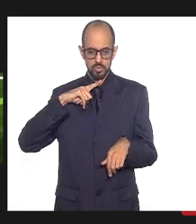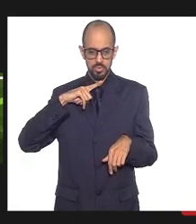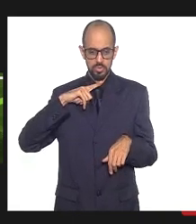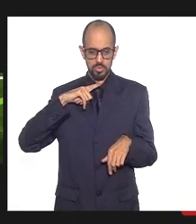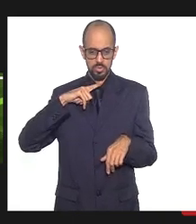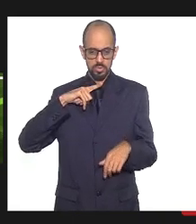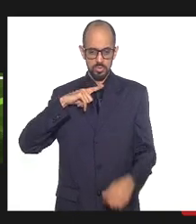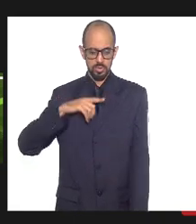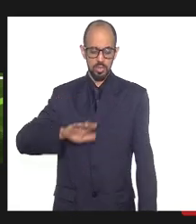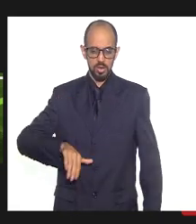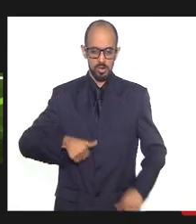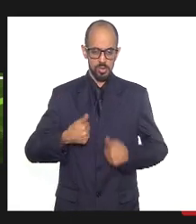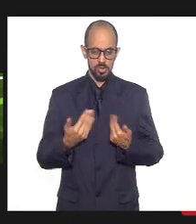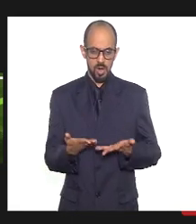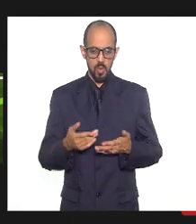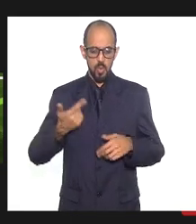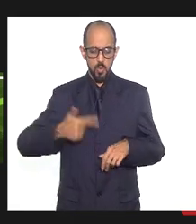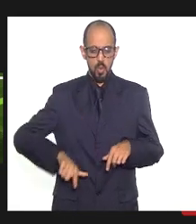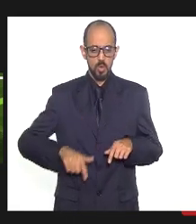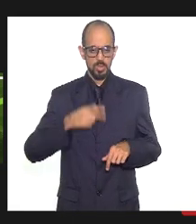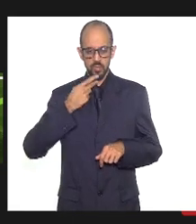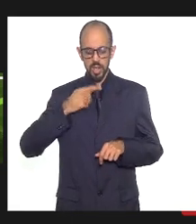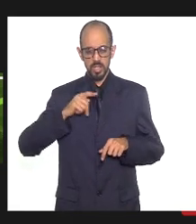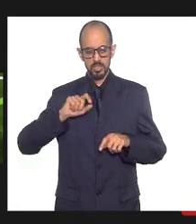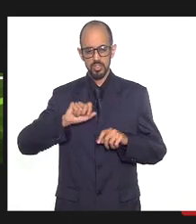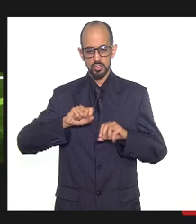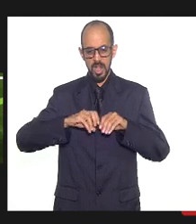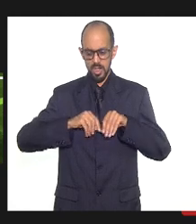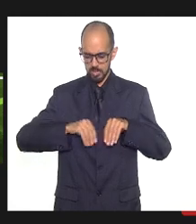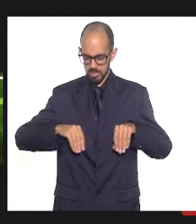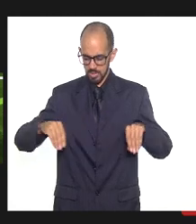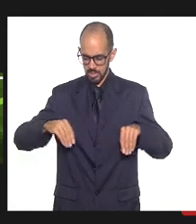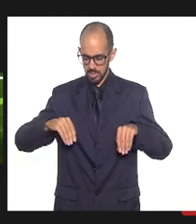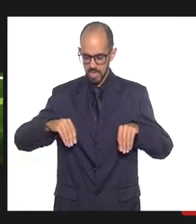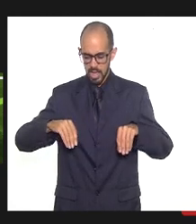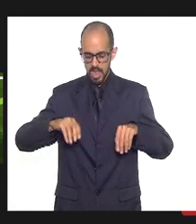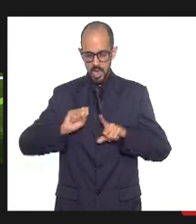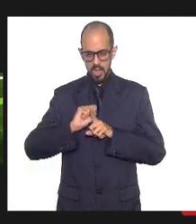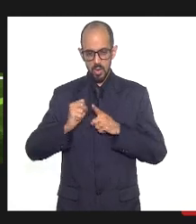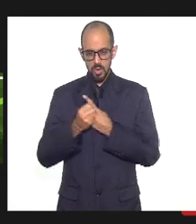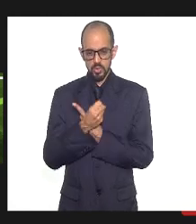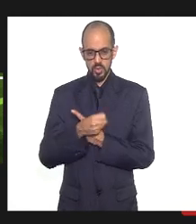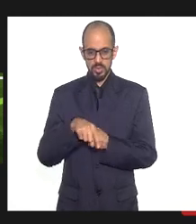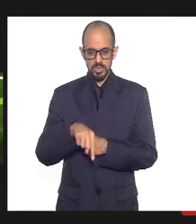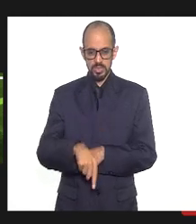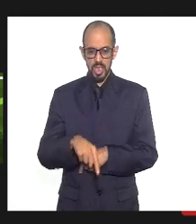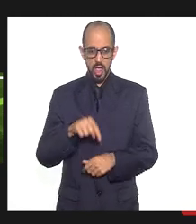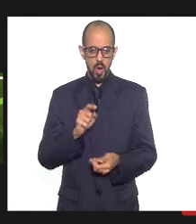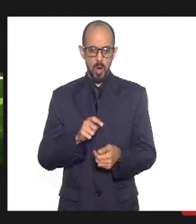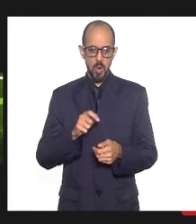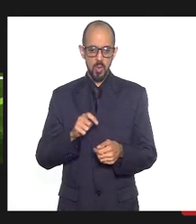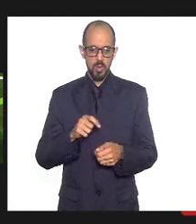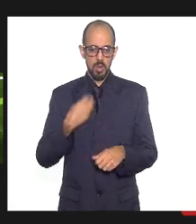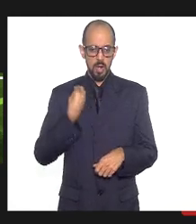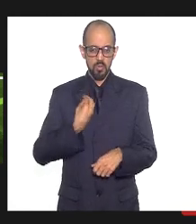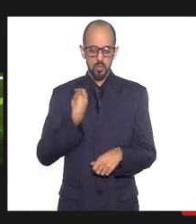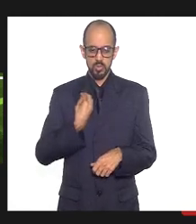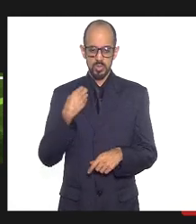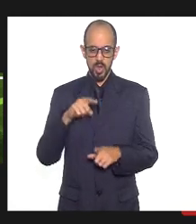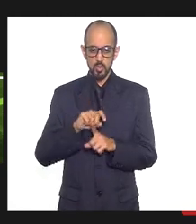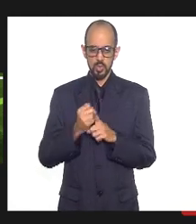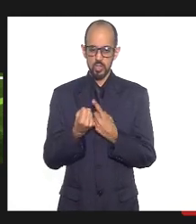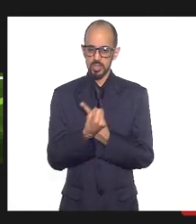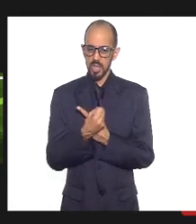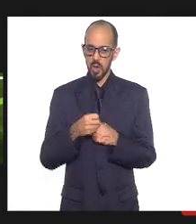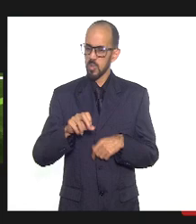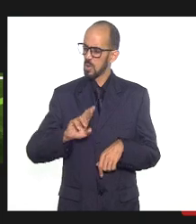Em algum ponto aqui fala sobre função social da terra. Isso é uma perspectiva da reforma agrária, que não é uma boa perspectiva para